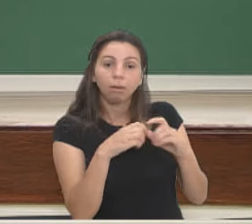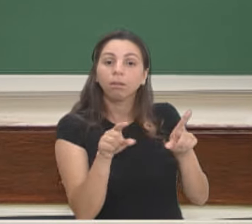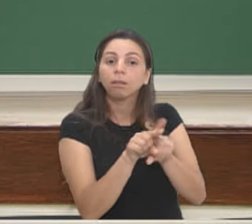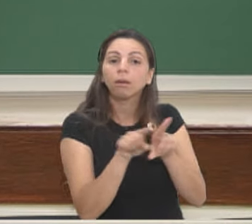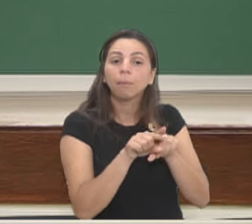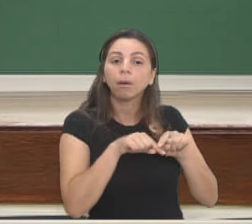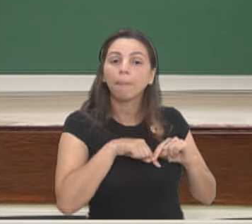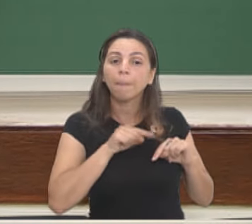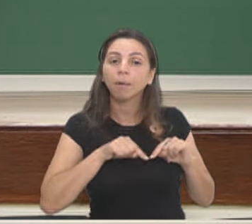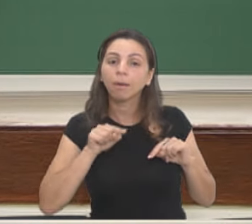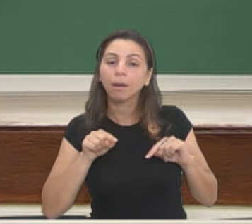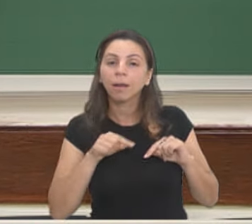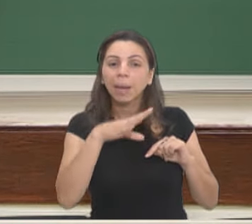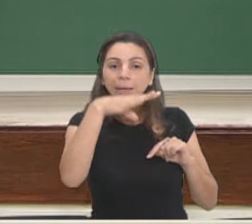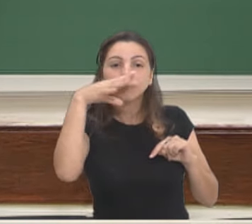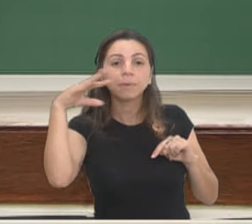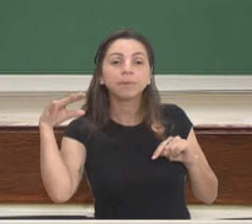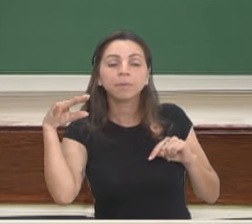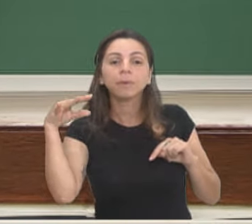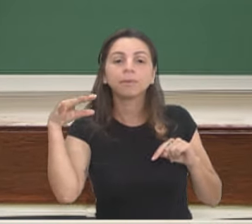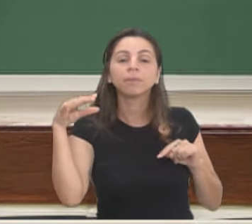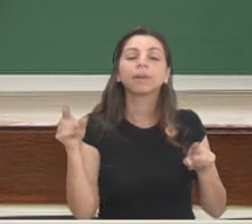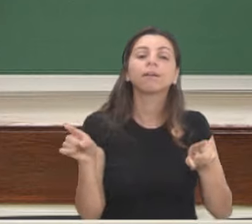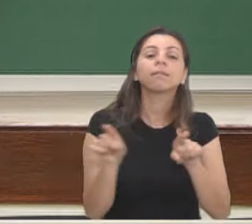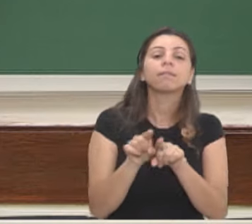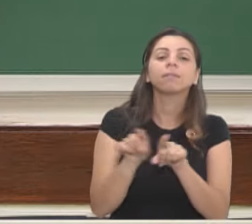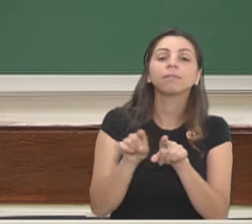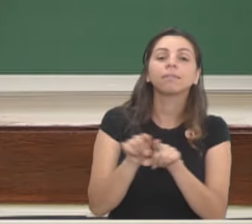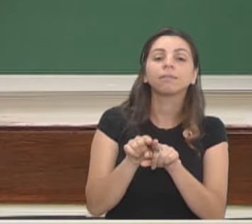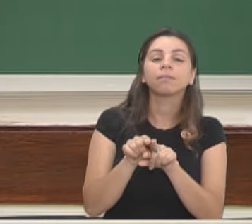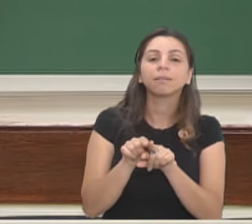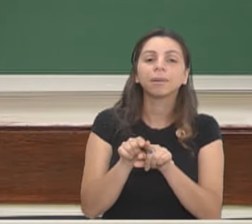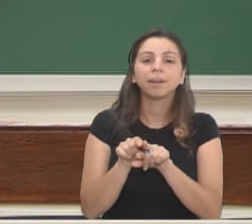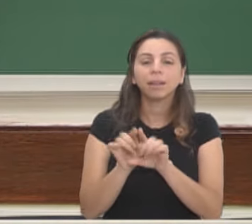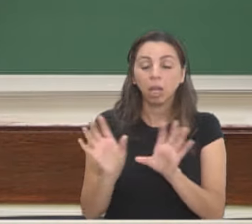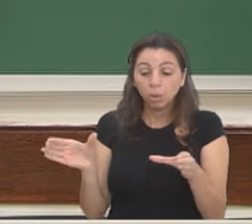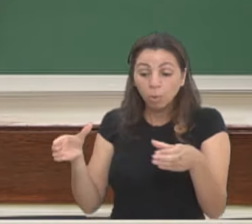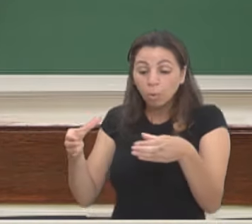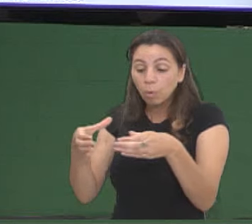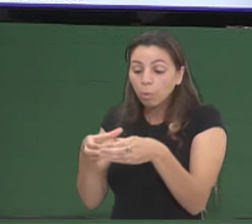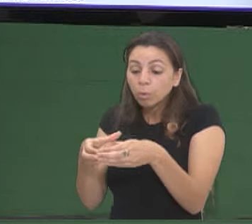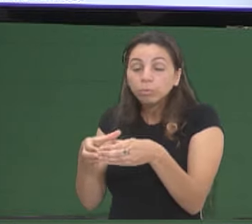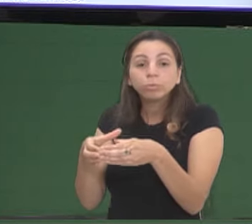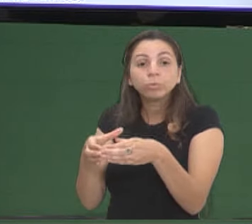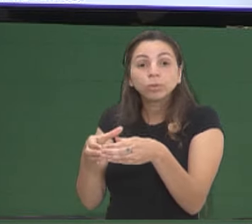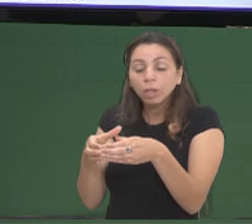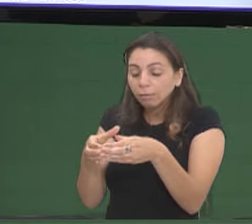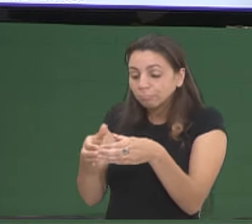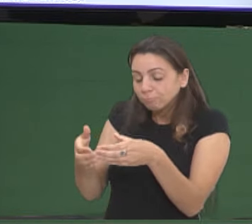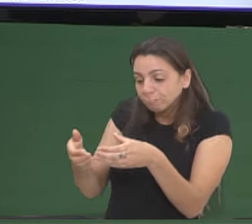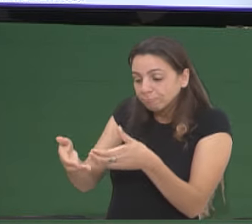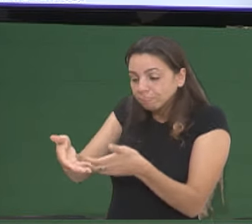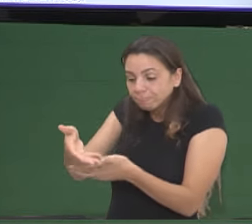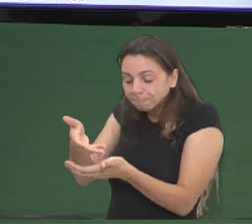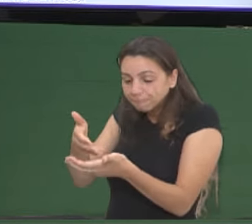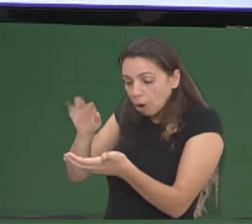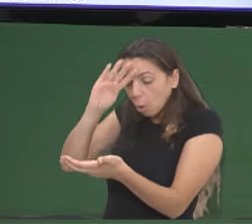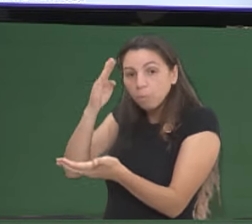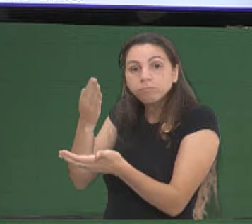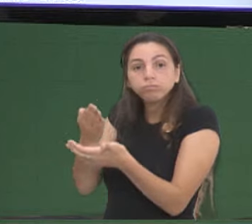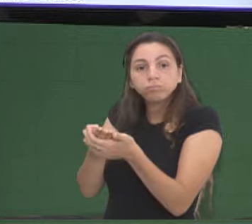conhecem melhor. Neste momento, o grupo já está completamente integrado, trabalhando junto, né? Eu preciso ter confiança, como a